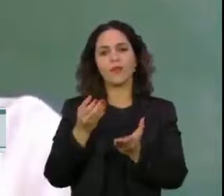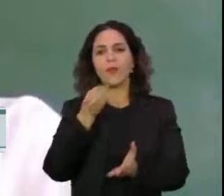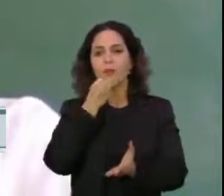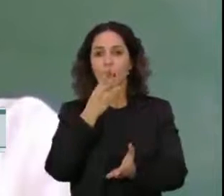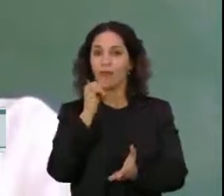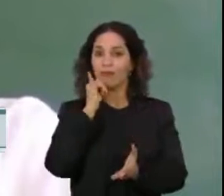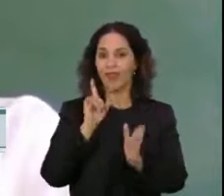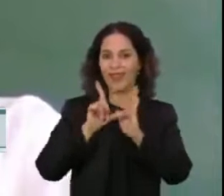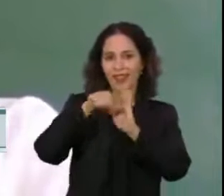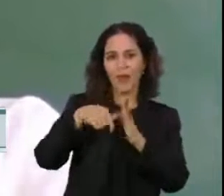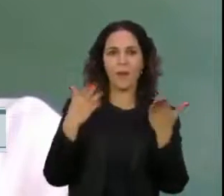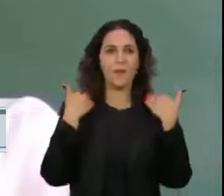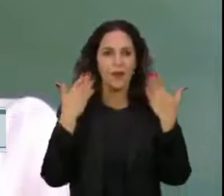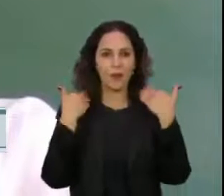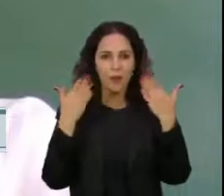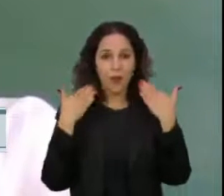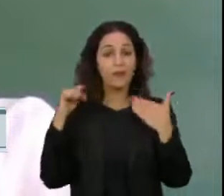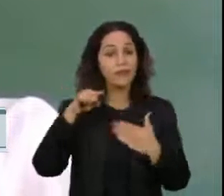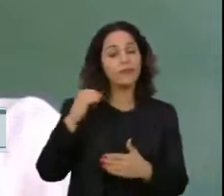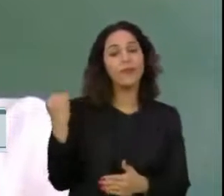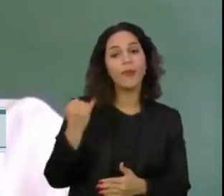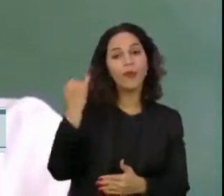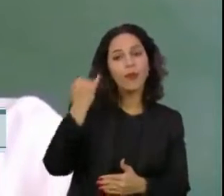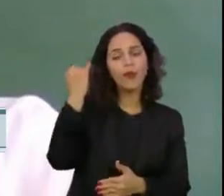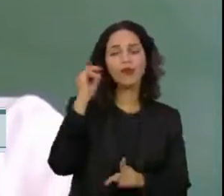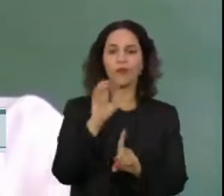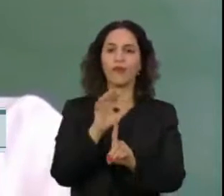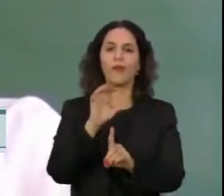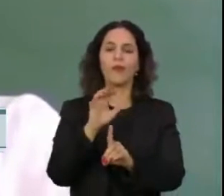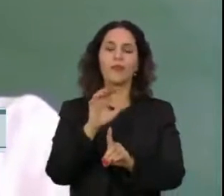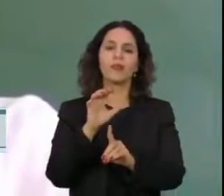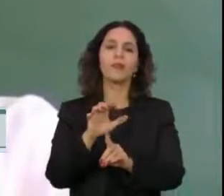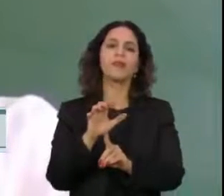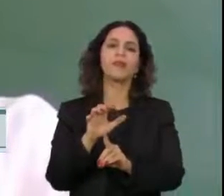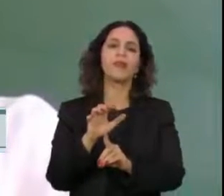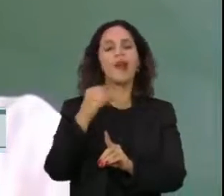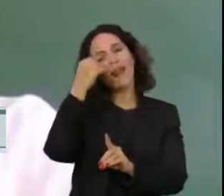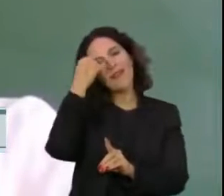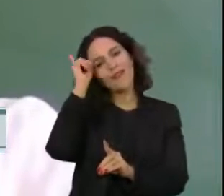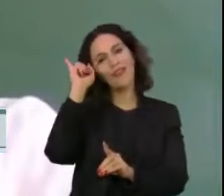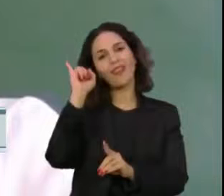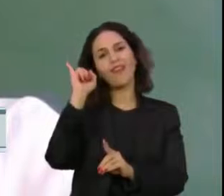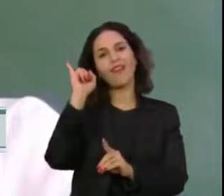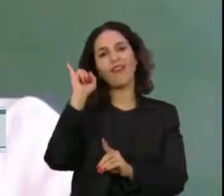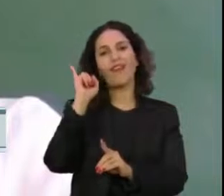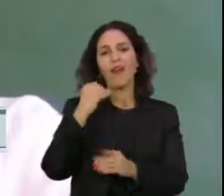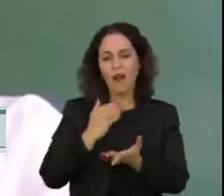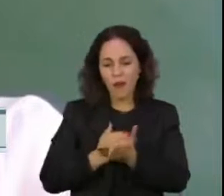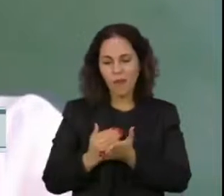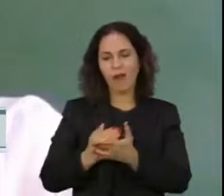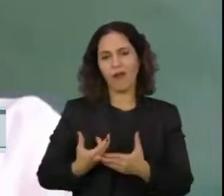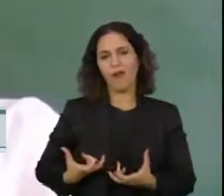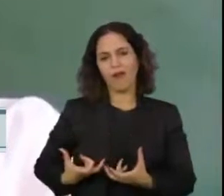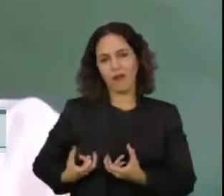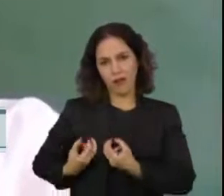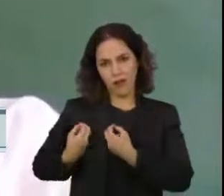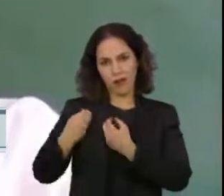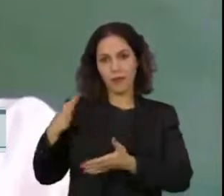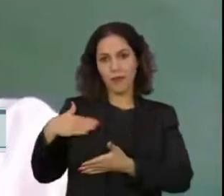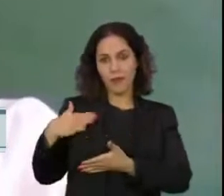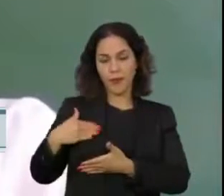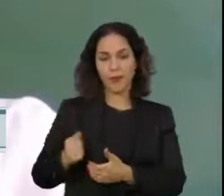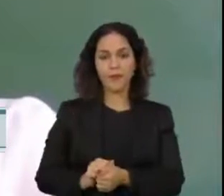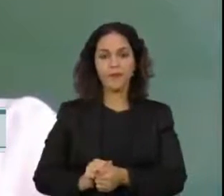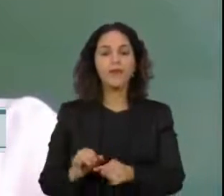na pós-menopausa, isso tende a impactar e não desenvolver o câncer de mama. E é interessante